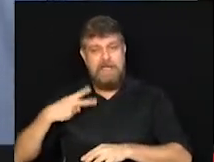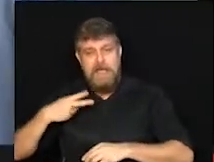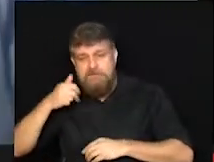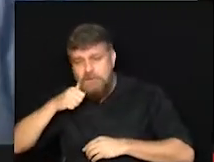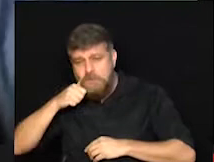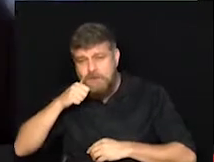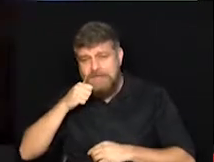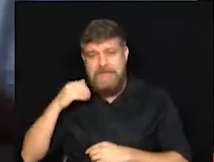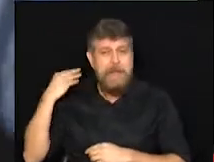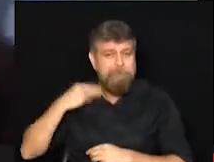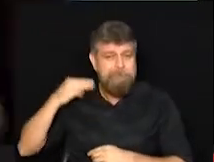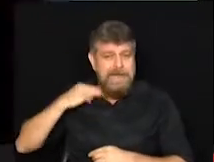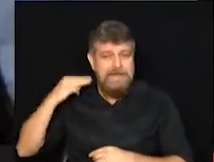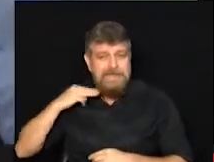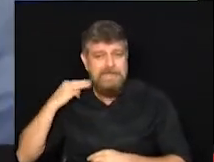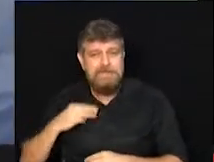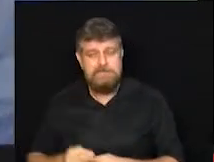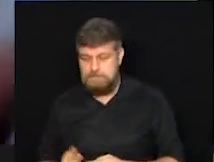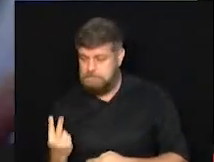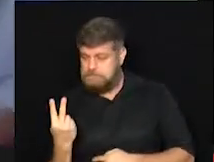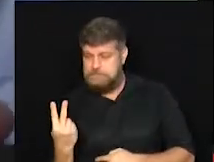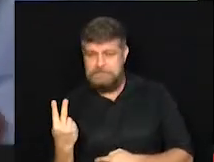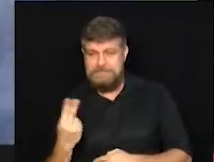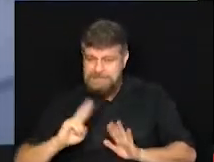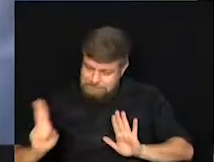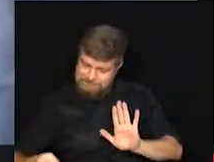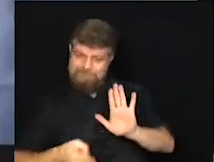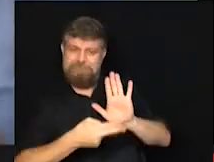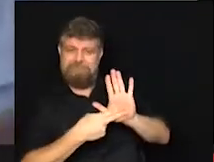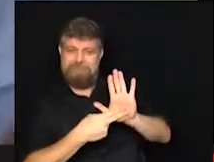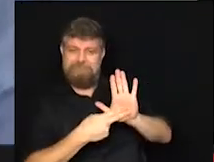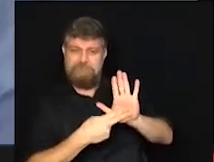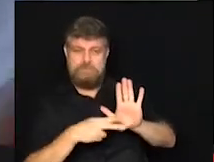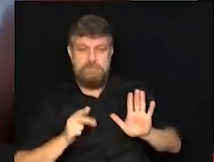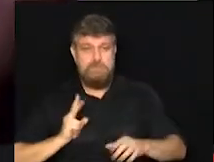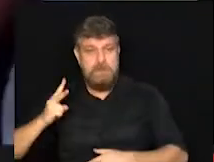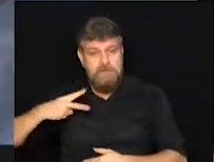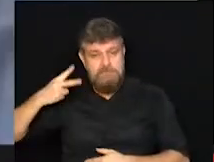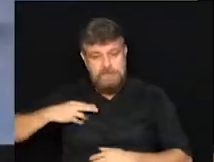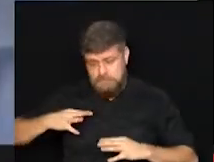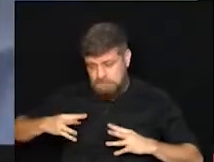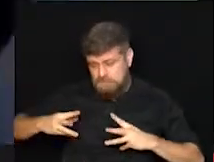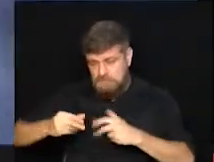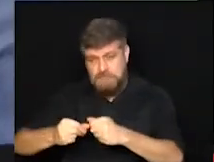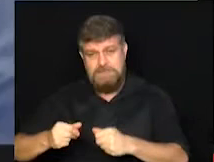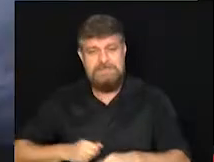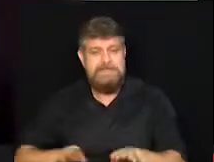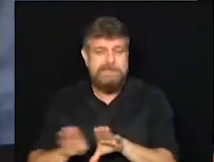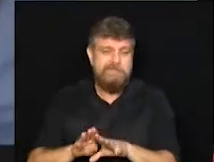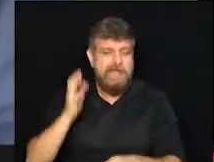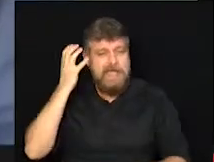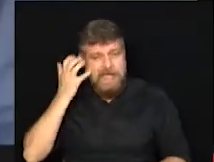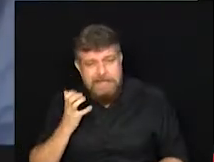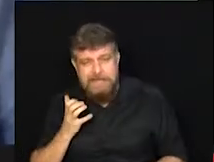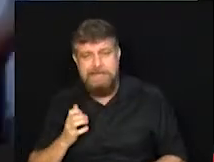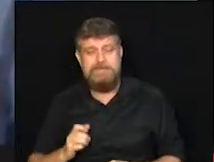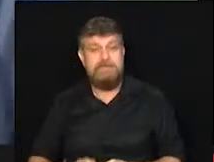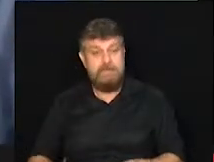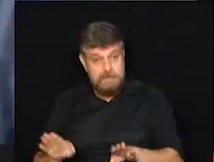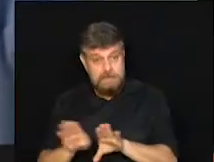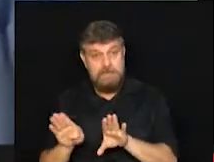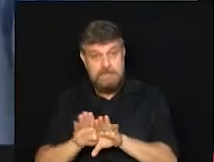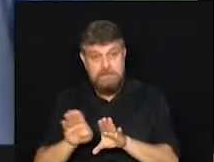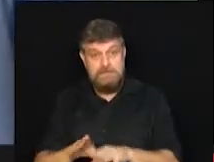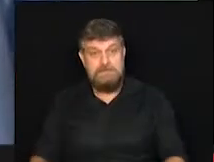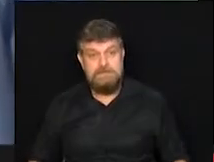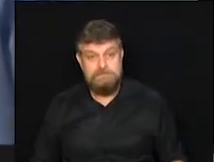Mariana Ponte, esse comprometimento dos demais também, né? A Guida, também a vereadora Guida, com